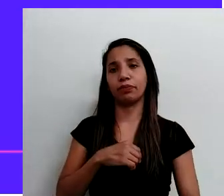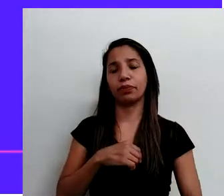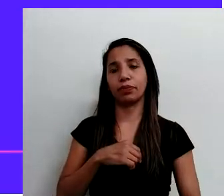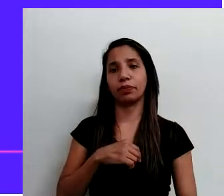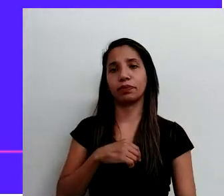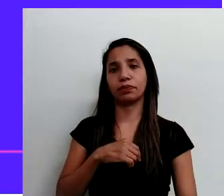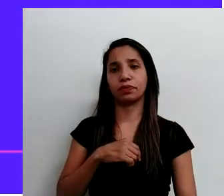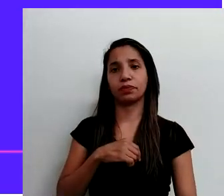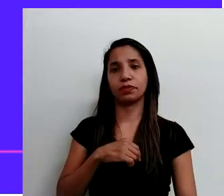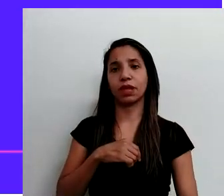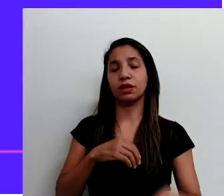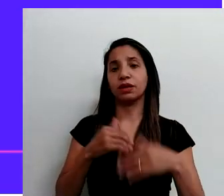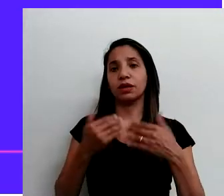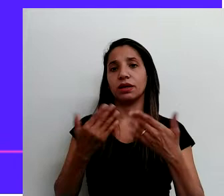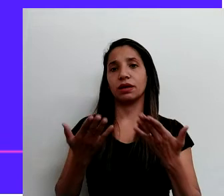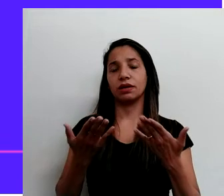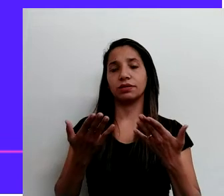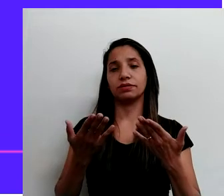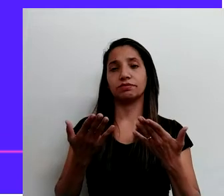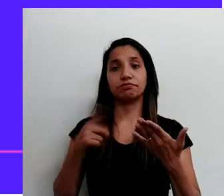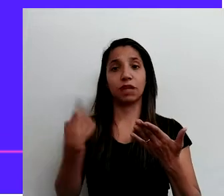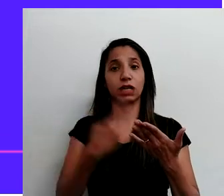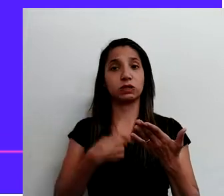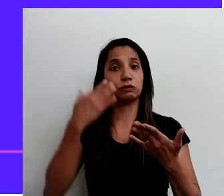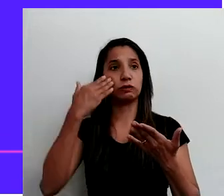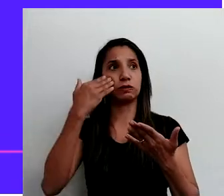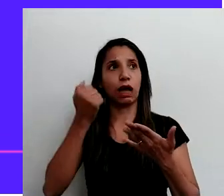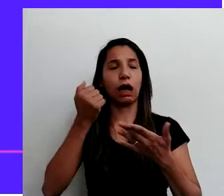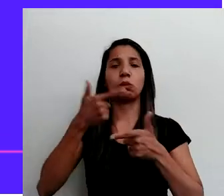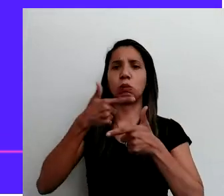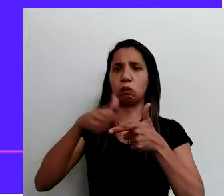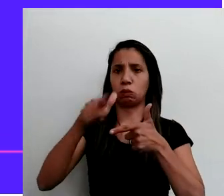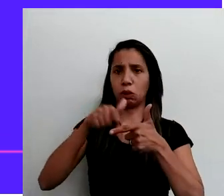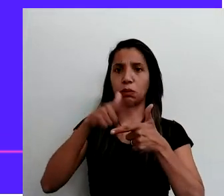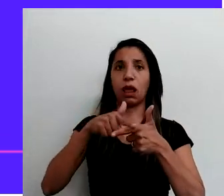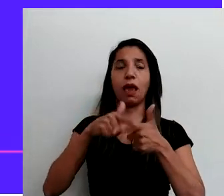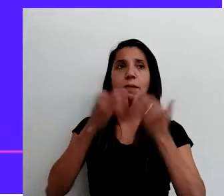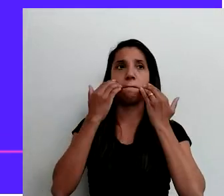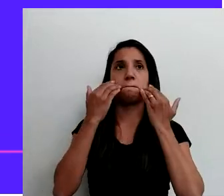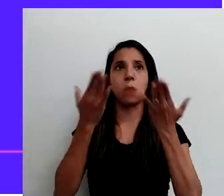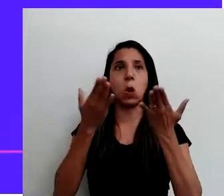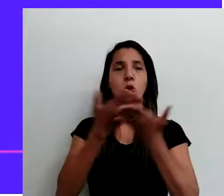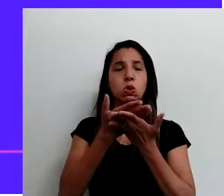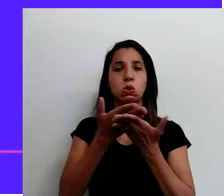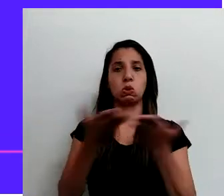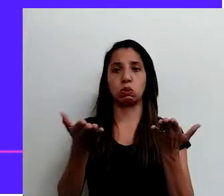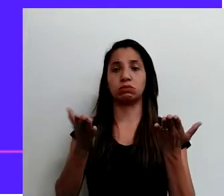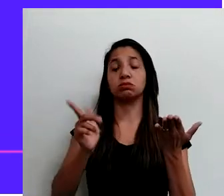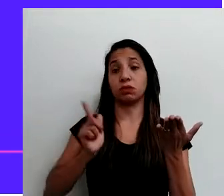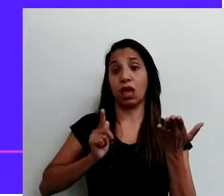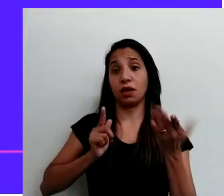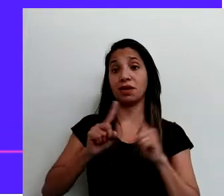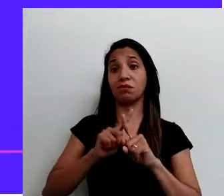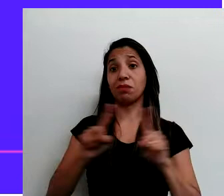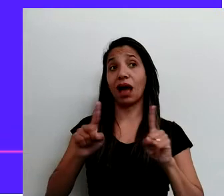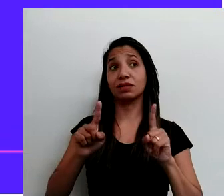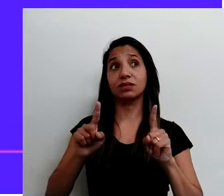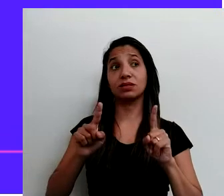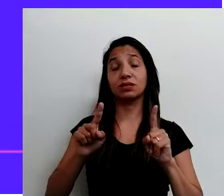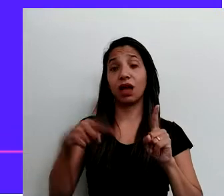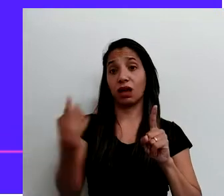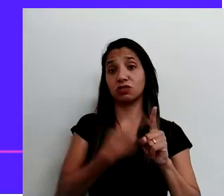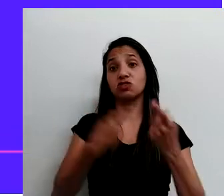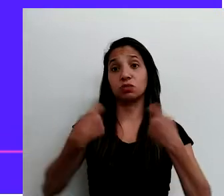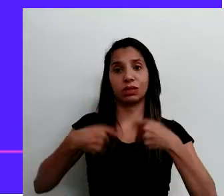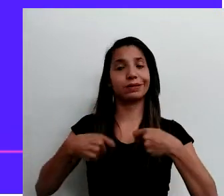enfim, né, não traz uma questão ética, e isso acho que é mais importante do que nunca hoje em dia, jornalistas